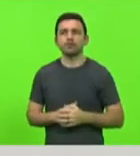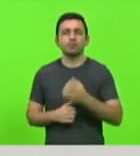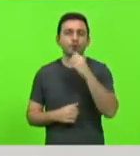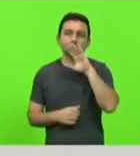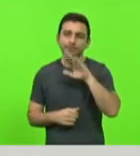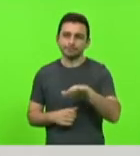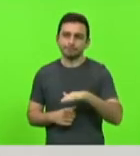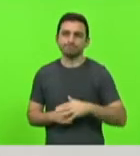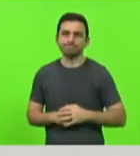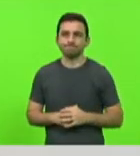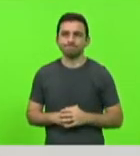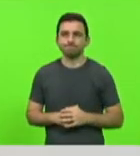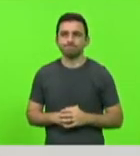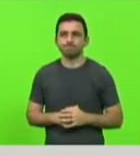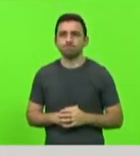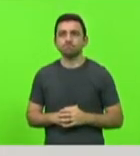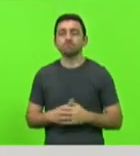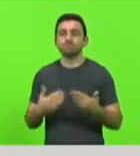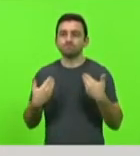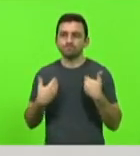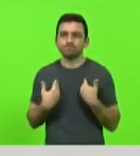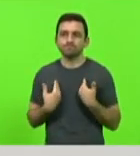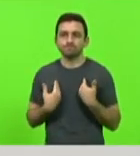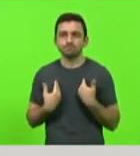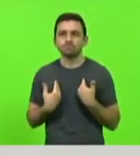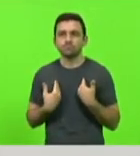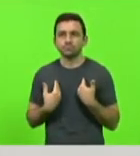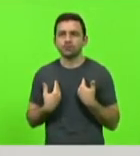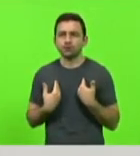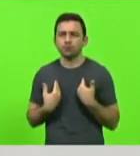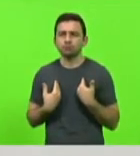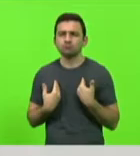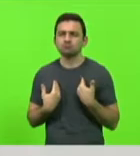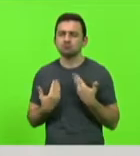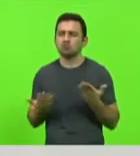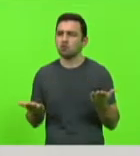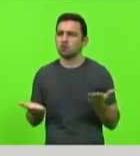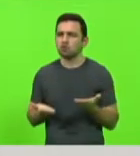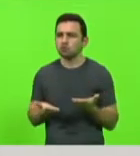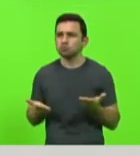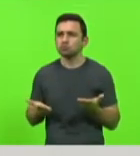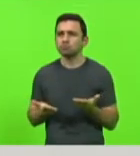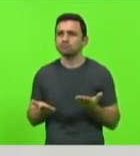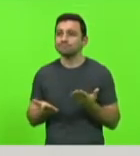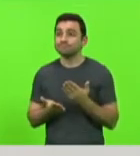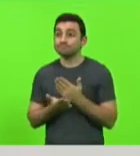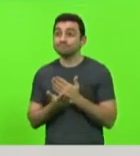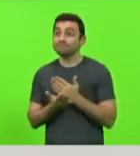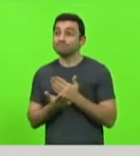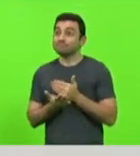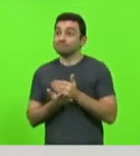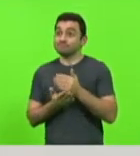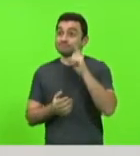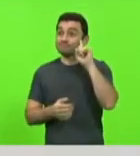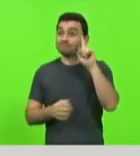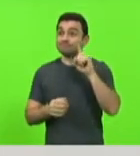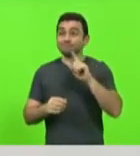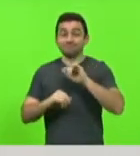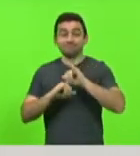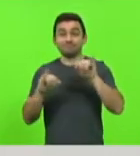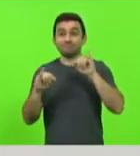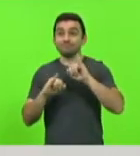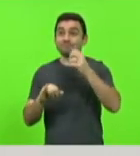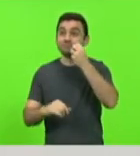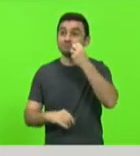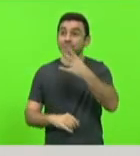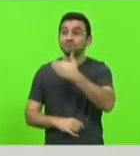tarde. Eu levantei hoje com a boa notícia de que o